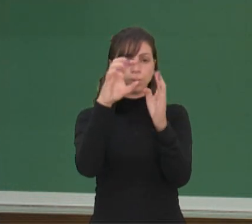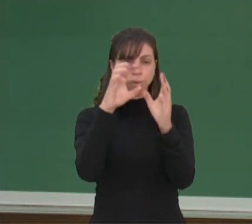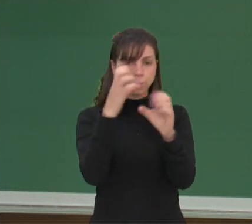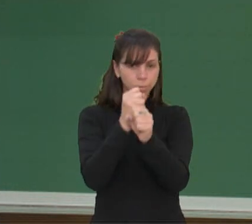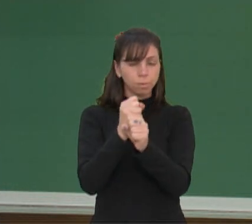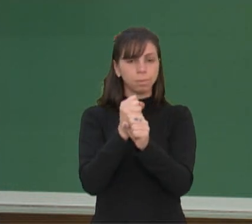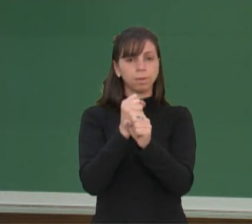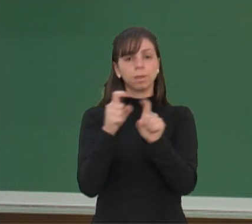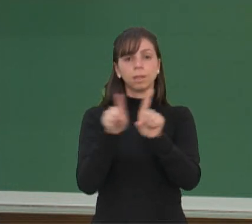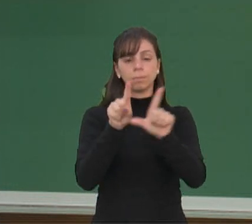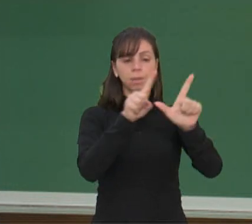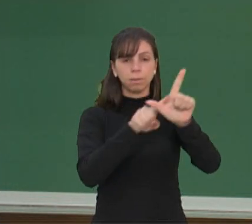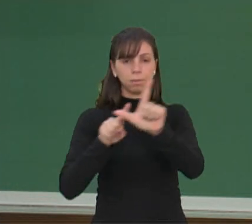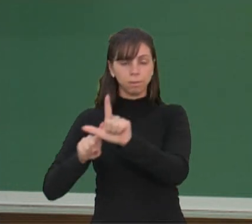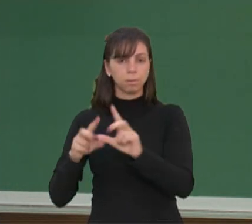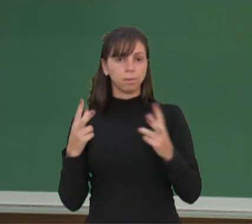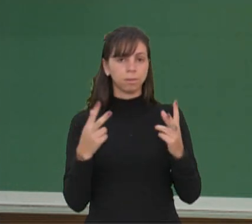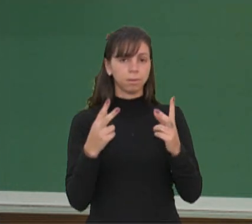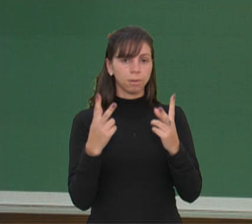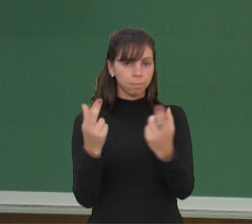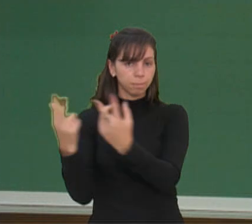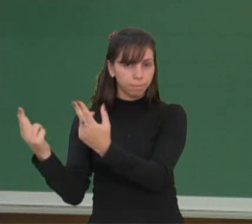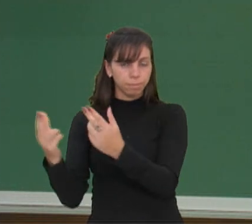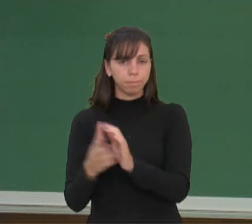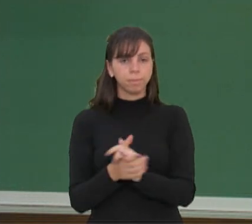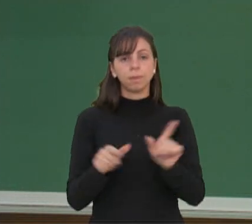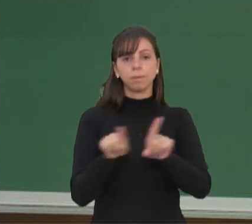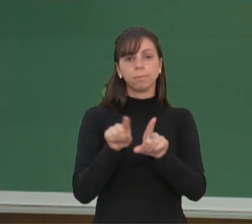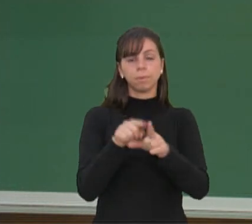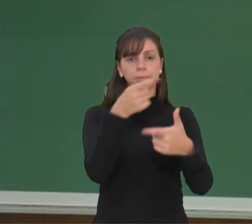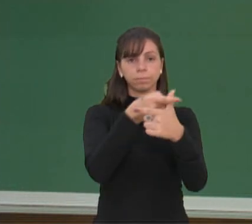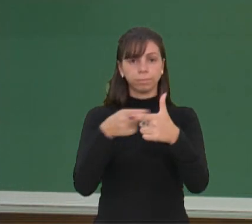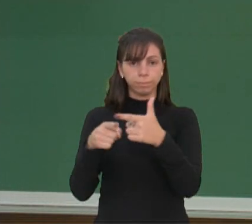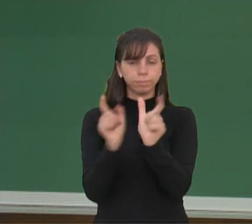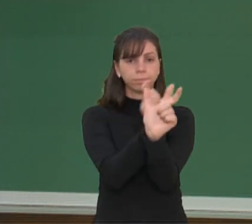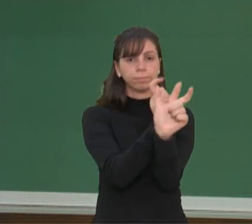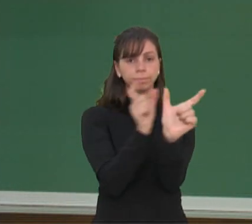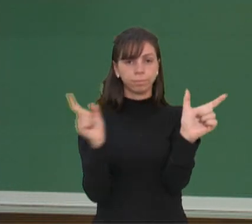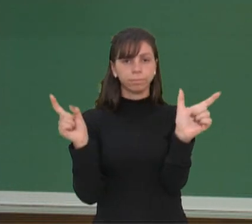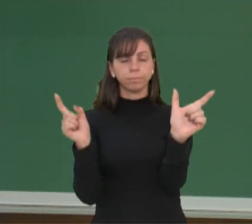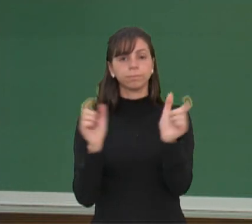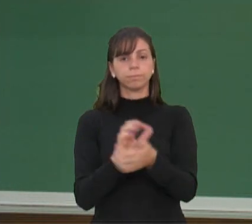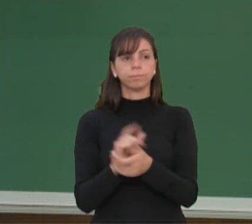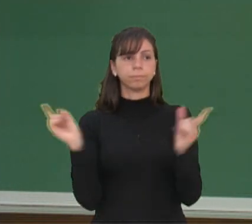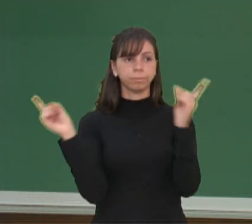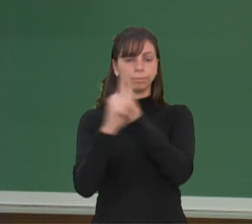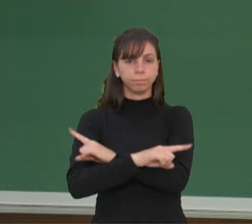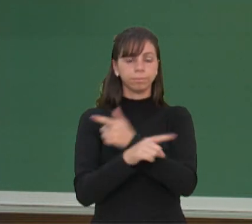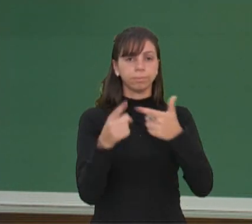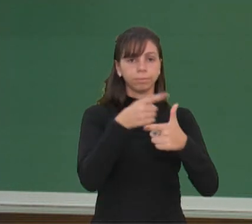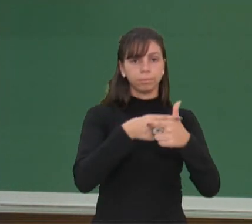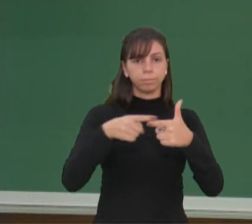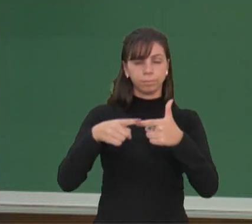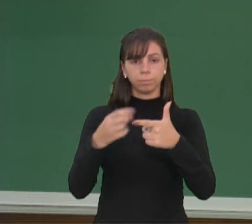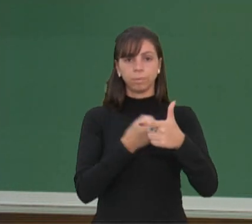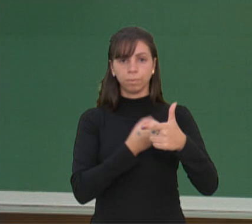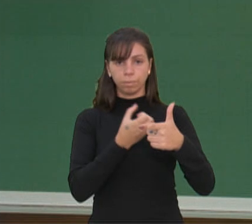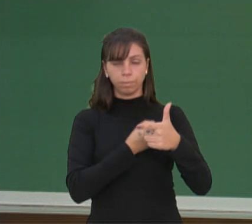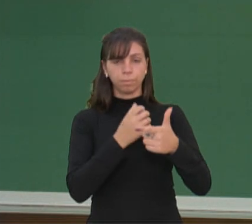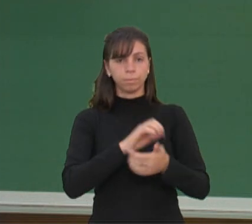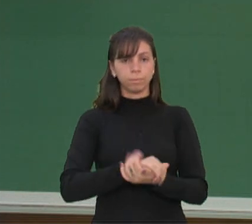letras diferentes. E a divisão de monômios, em que você reverte o processo da multiplicação. Divide os